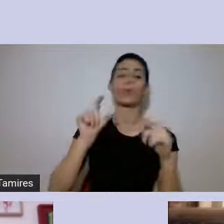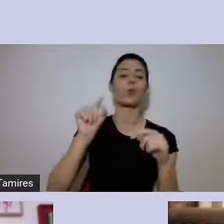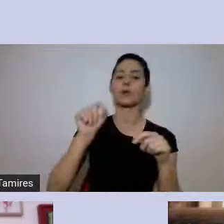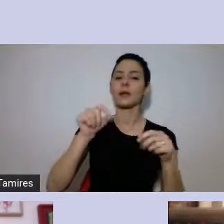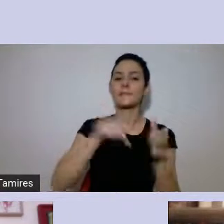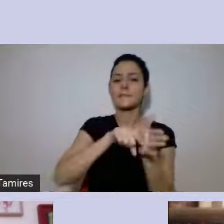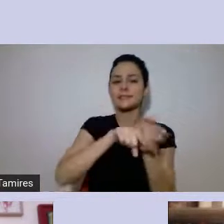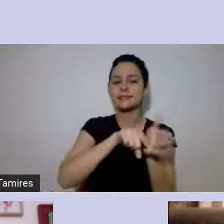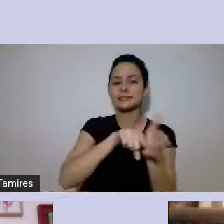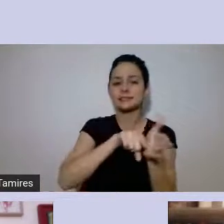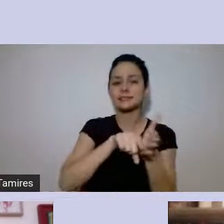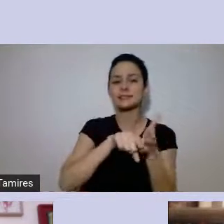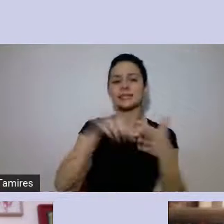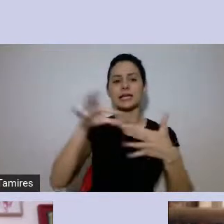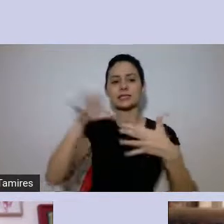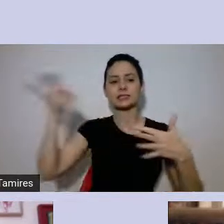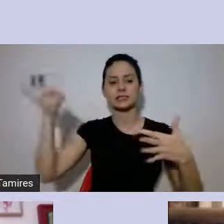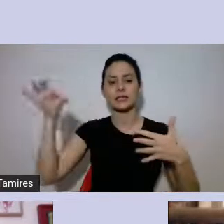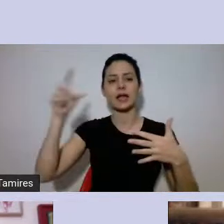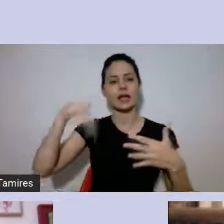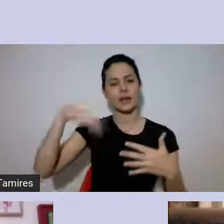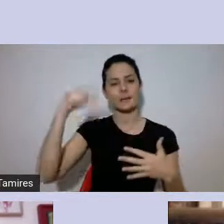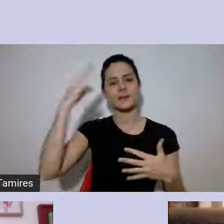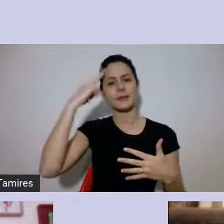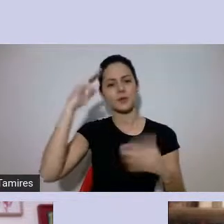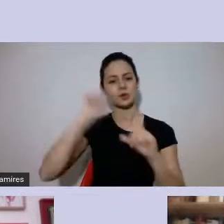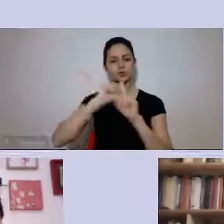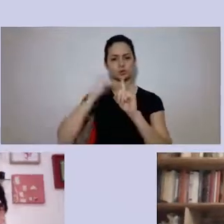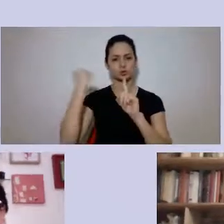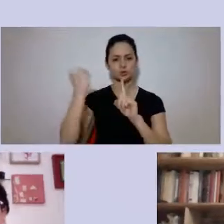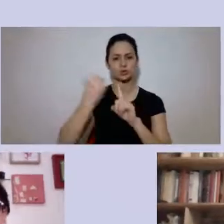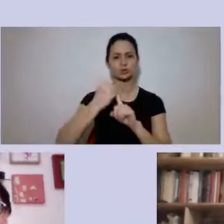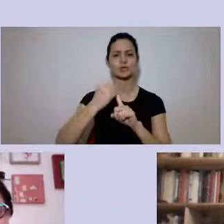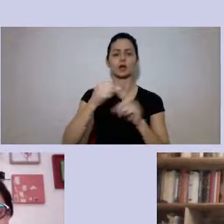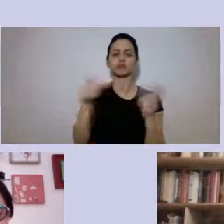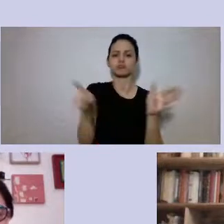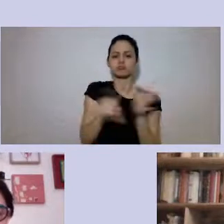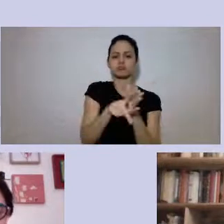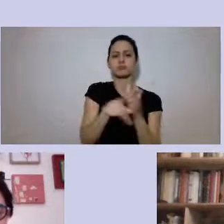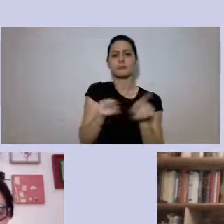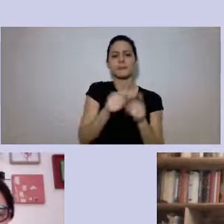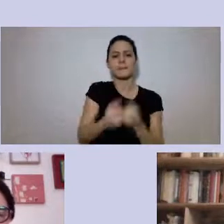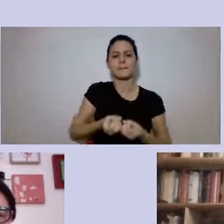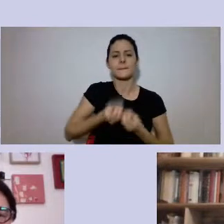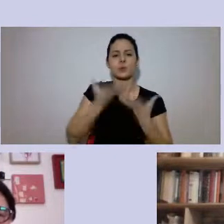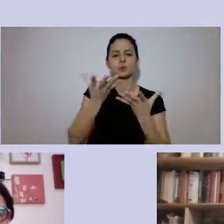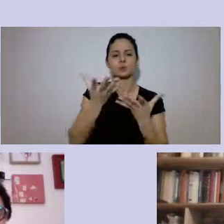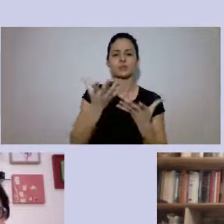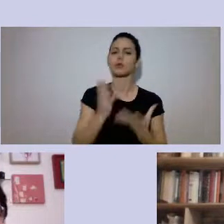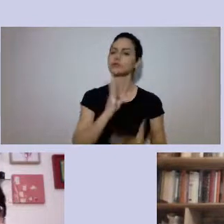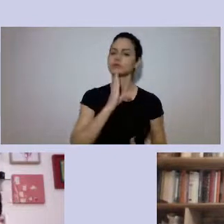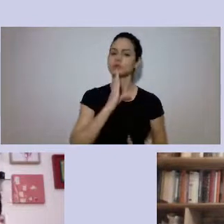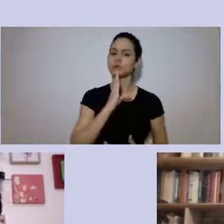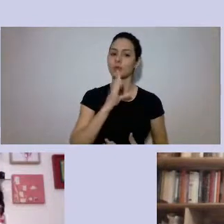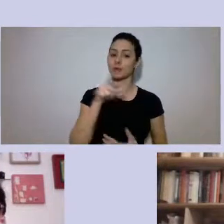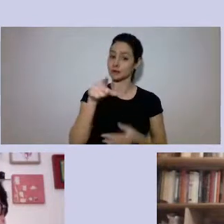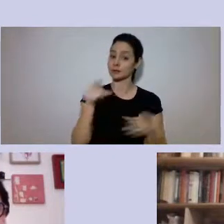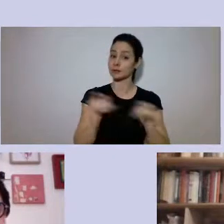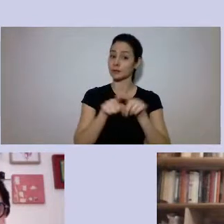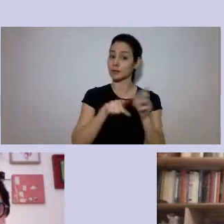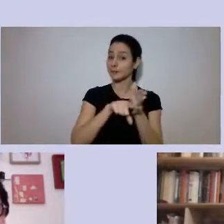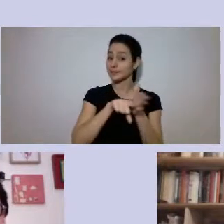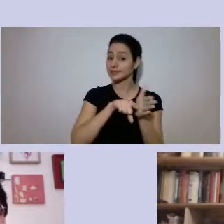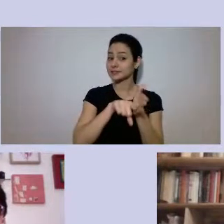pesquisa Memória Social, Patrimônio e Produção do Conhecimento, e também é pesquisador, né,